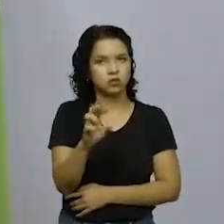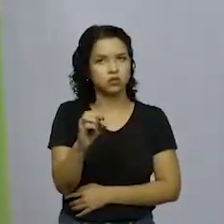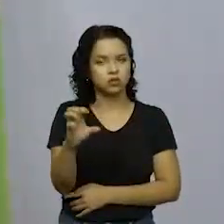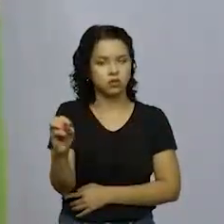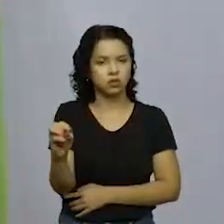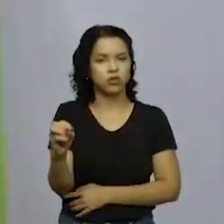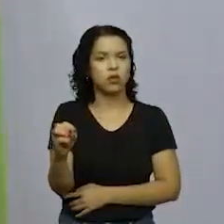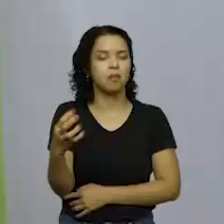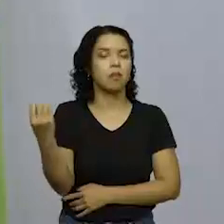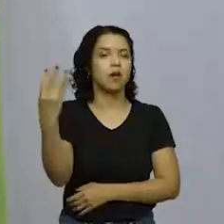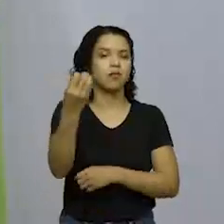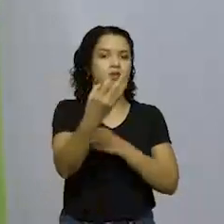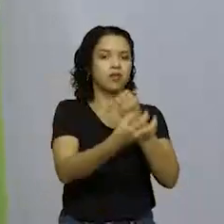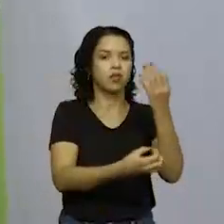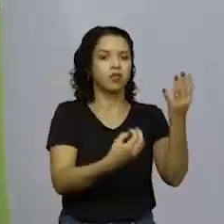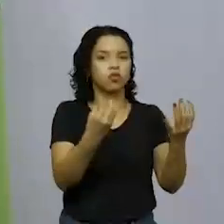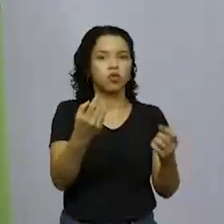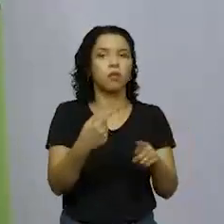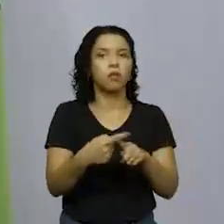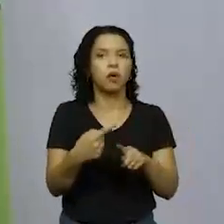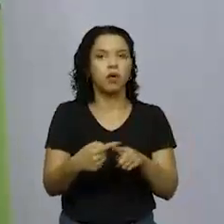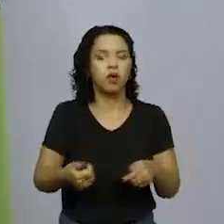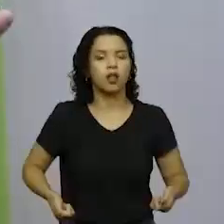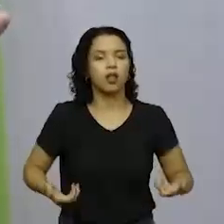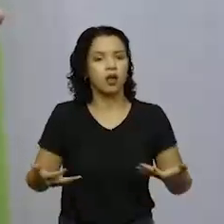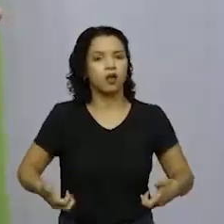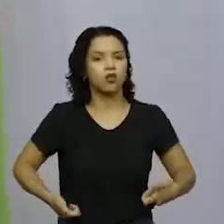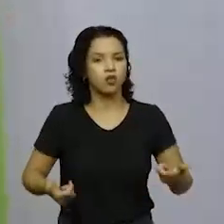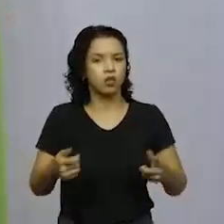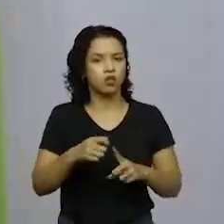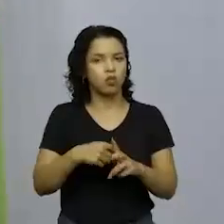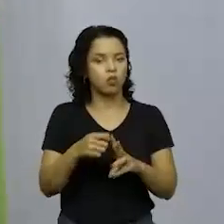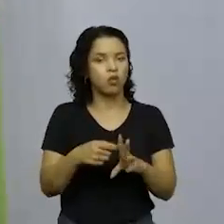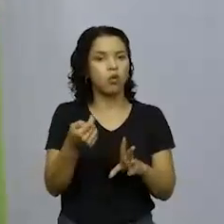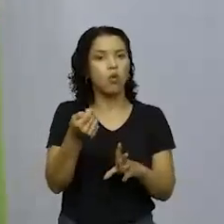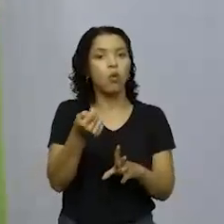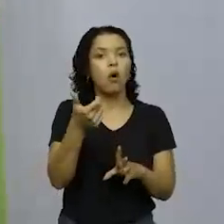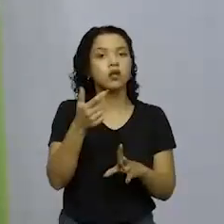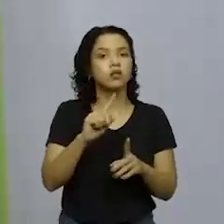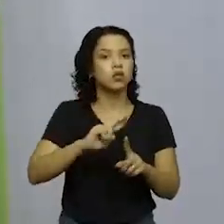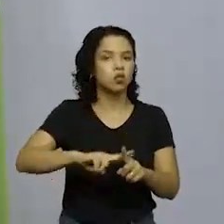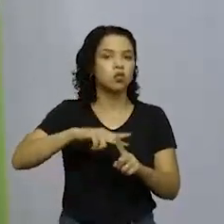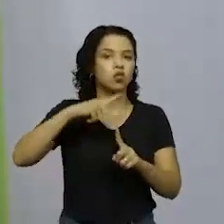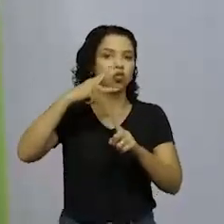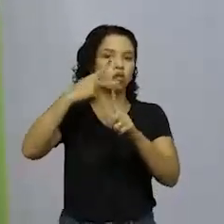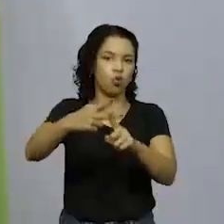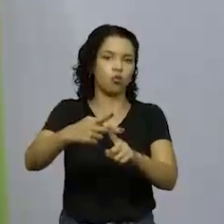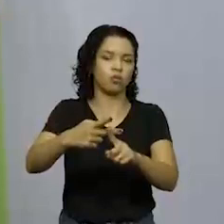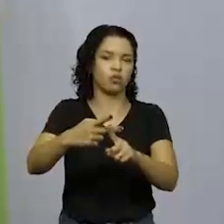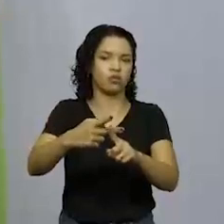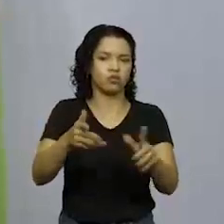quê? Porque ele está gastando por mês quase o dobro do que foi previsto.